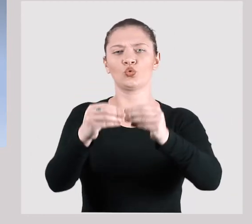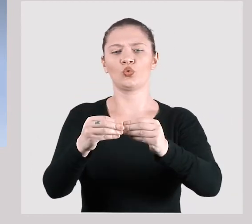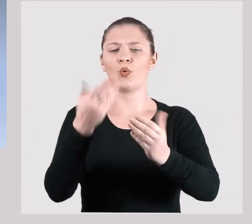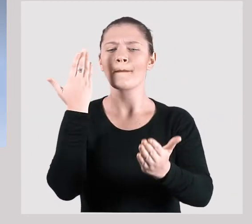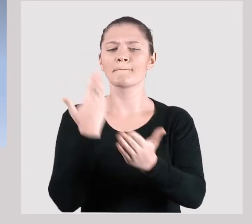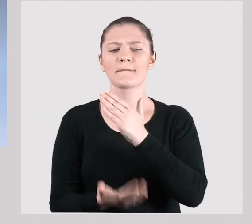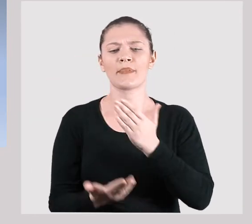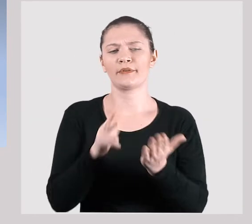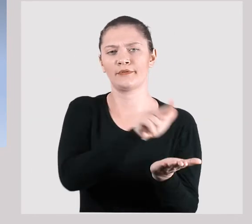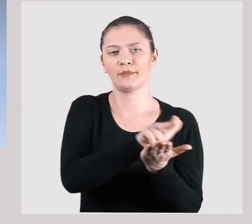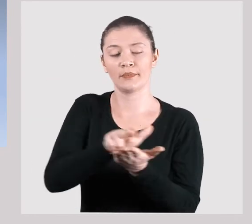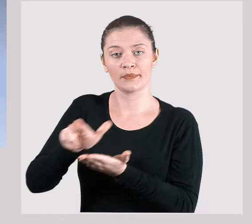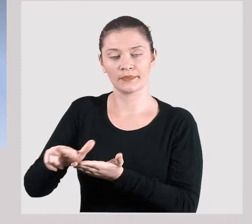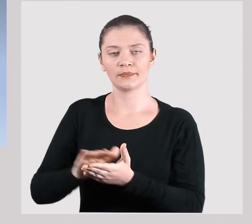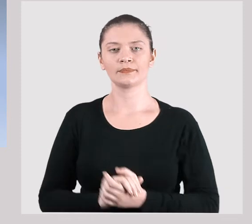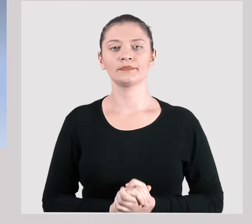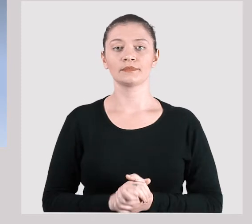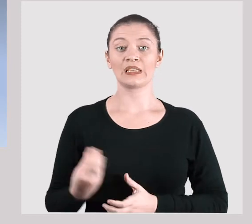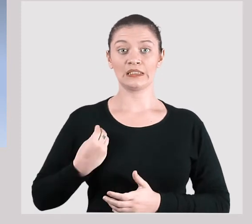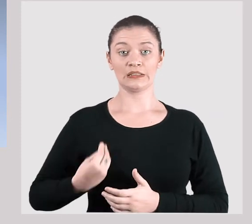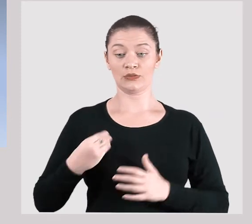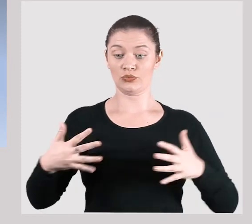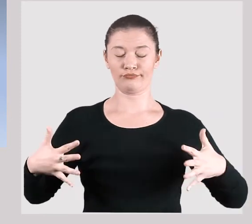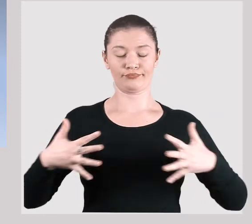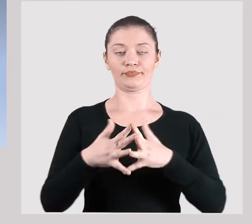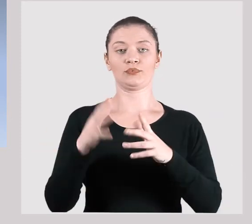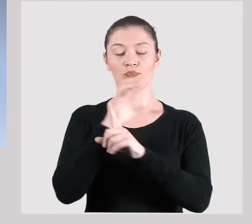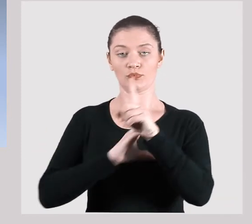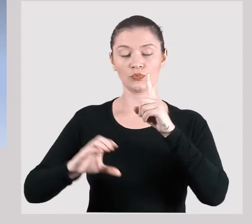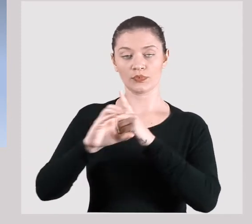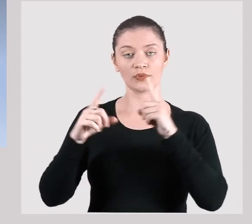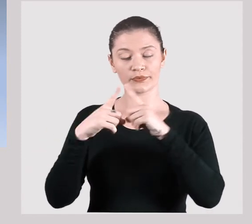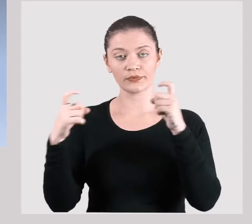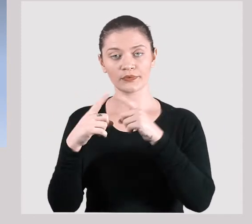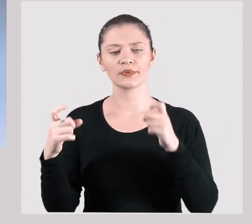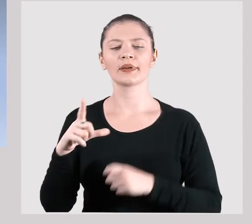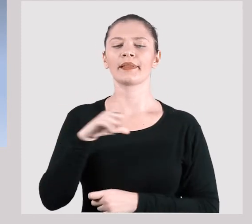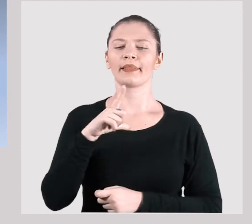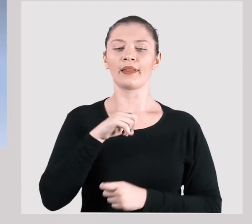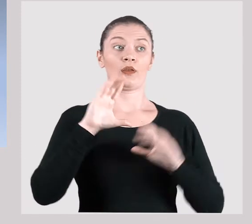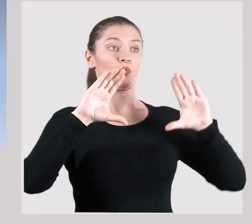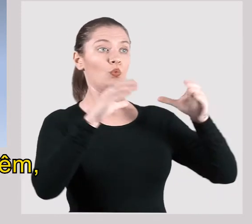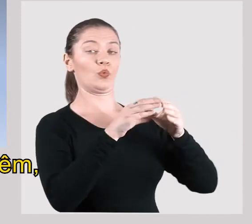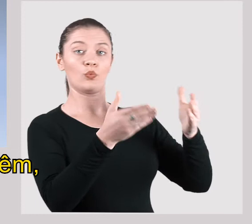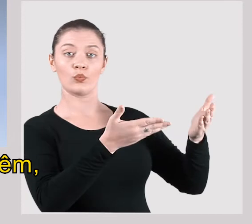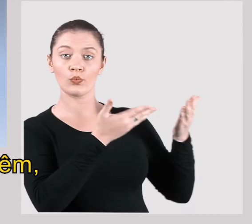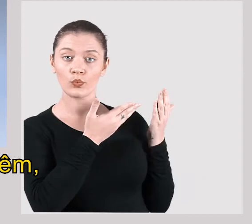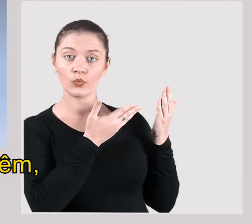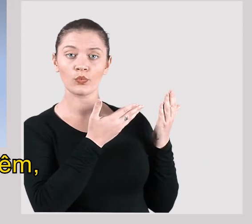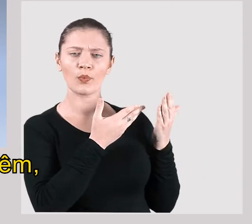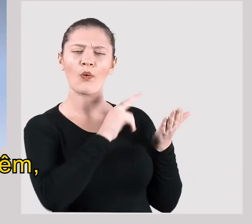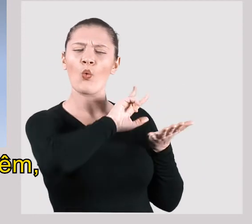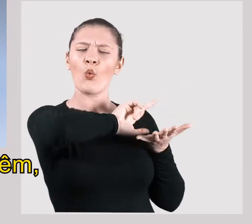de pacientes. Existe muito conflito na comunidade científica, então tem aqui esse grupo que é a CGEMS, que são